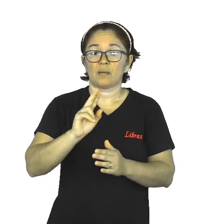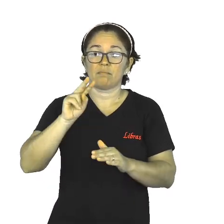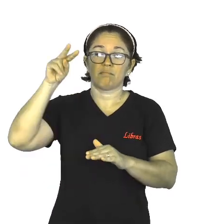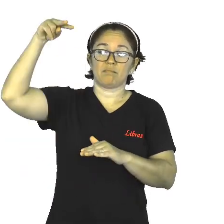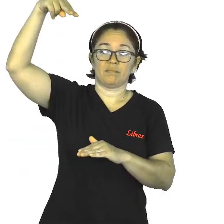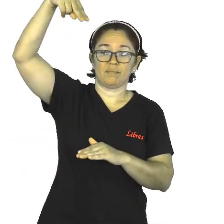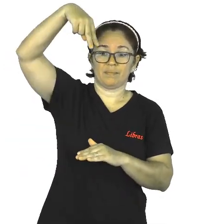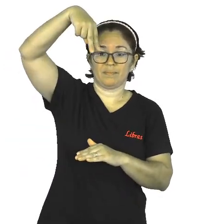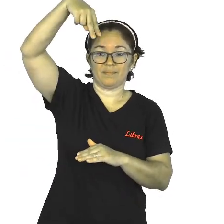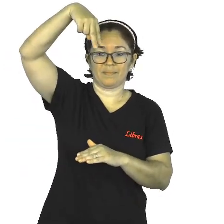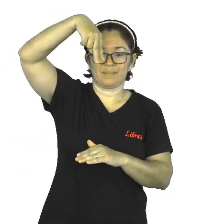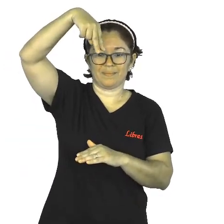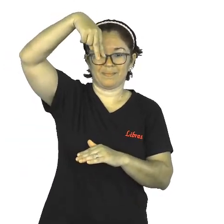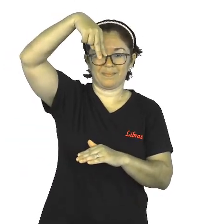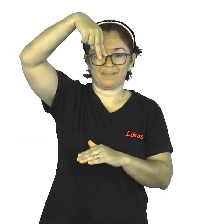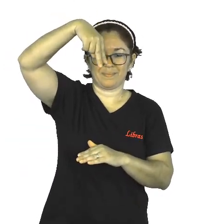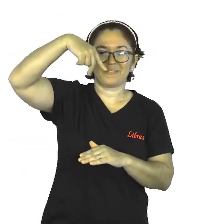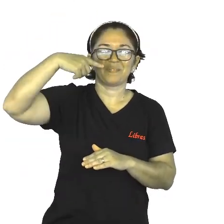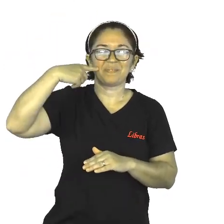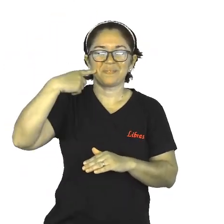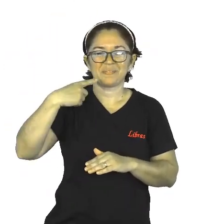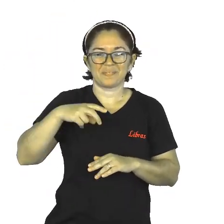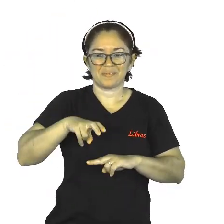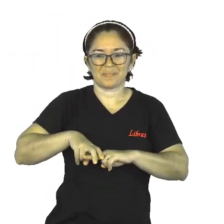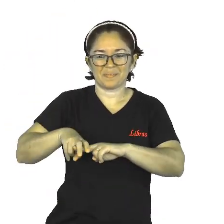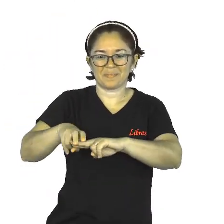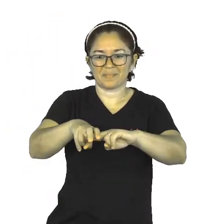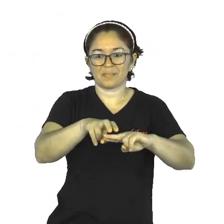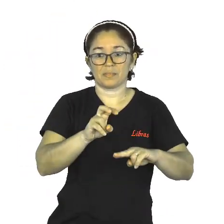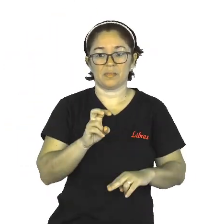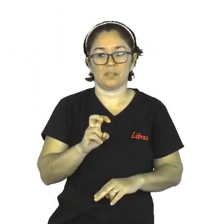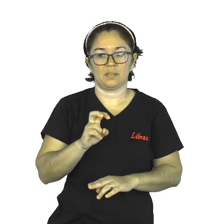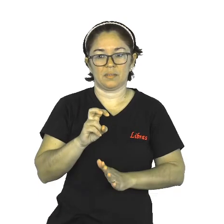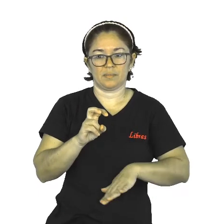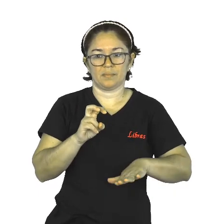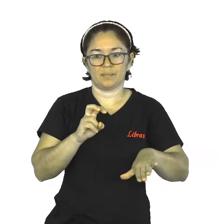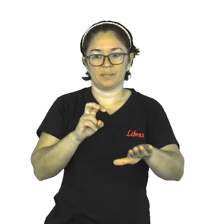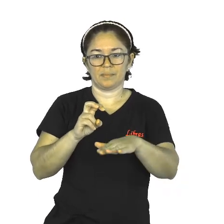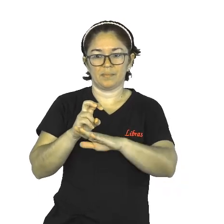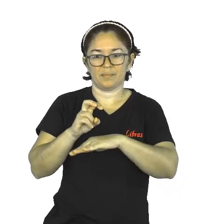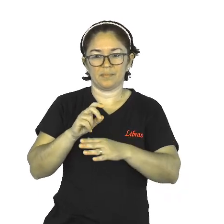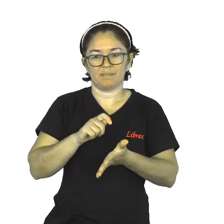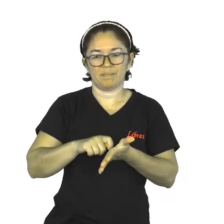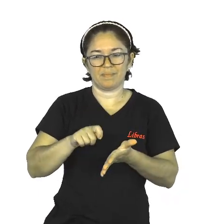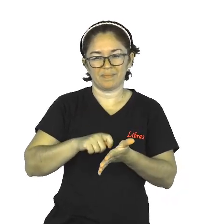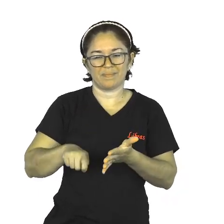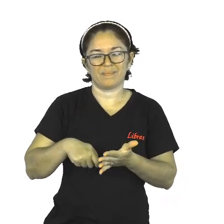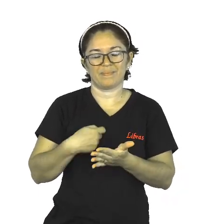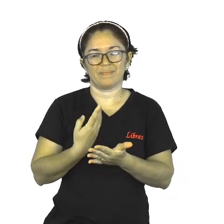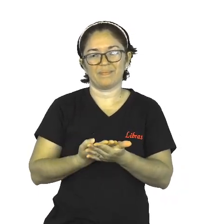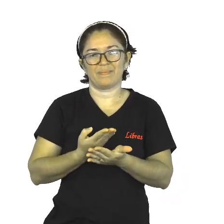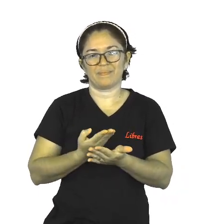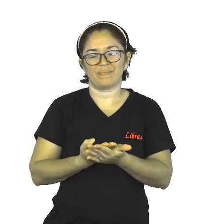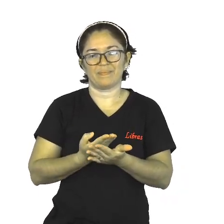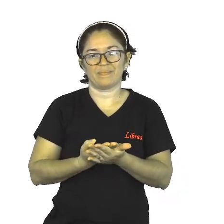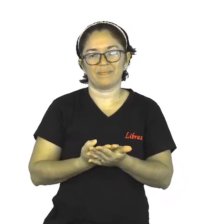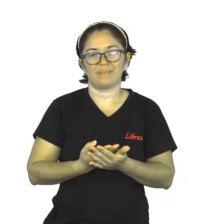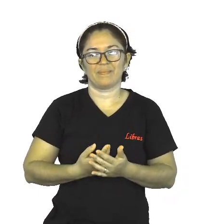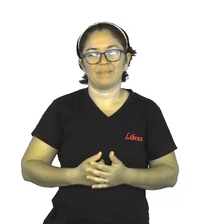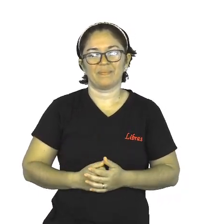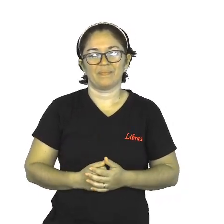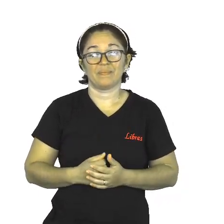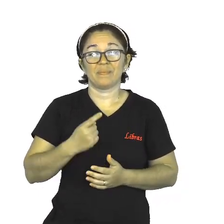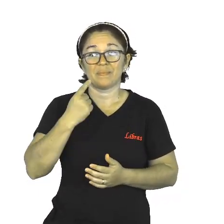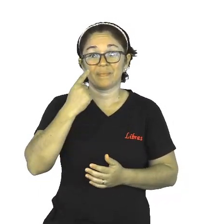mesmo? Nós vemos 5 crianças sentadas em suas carteiras estudando. Agora, eu circulei